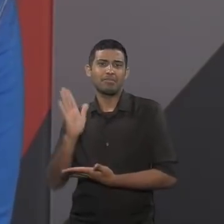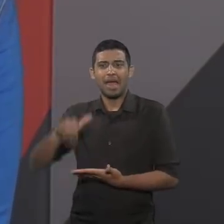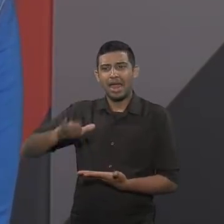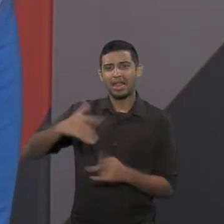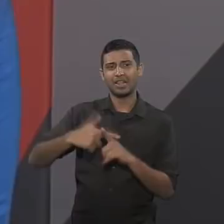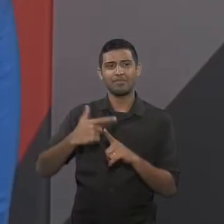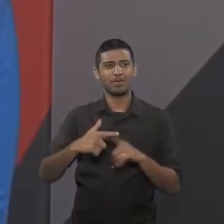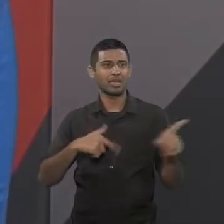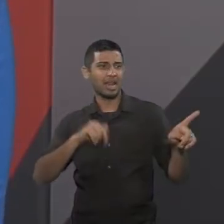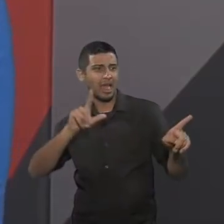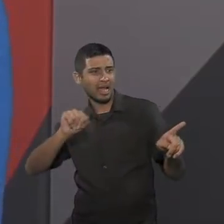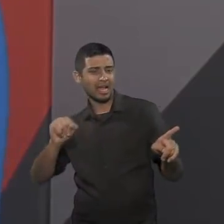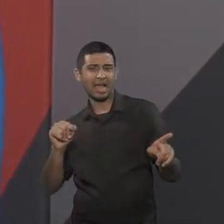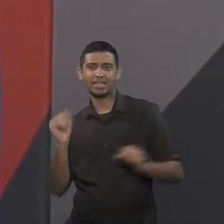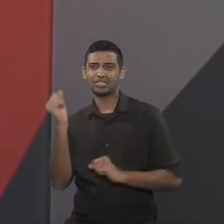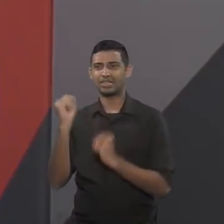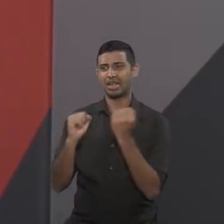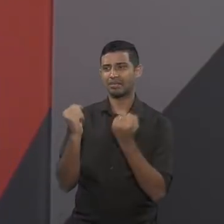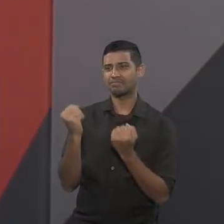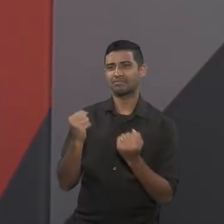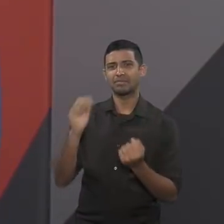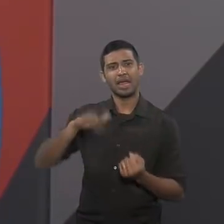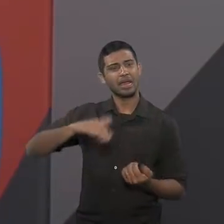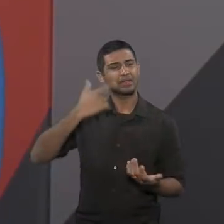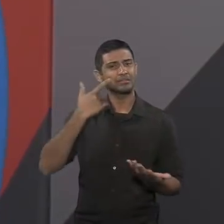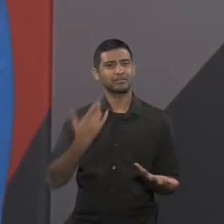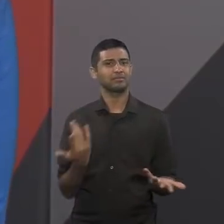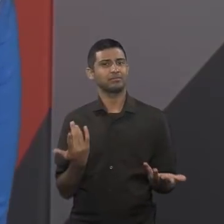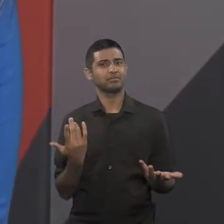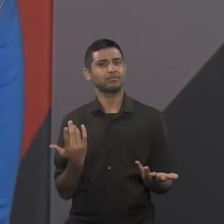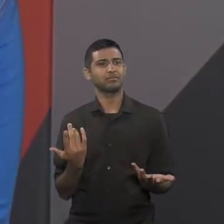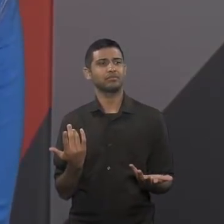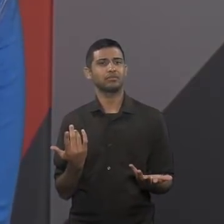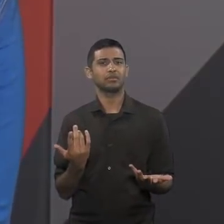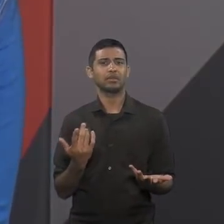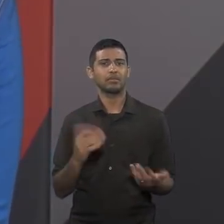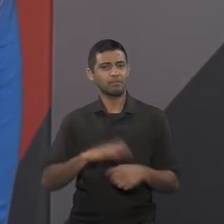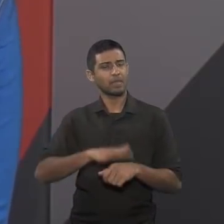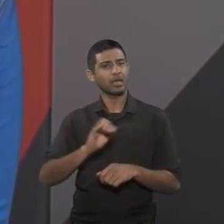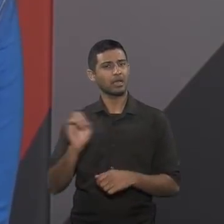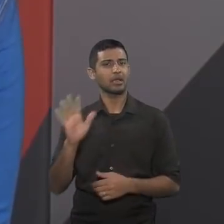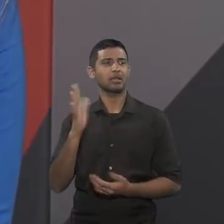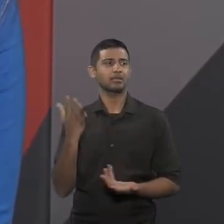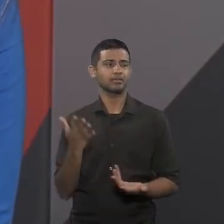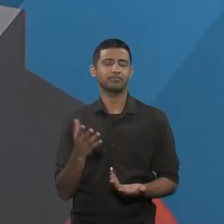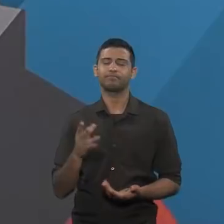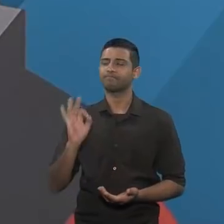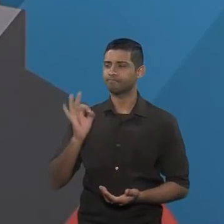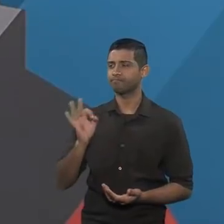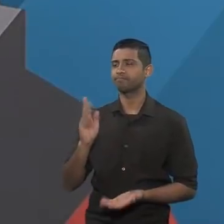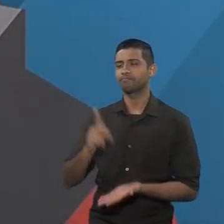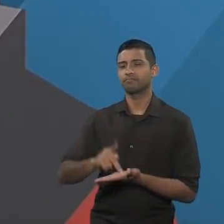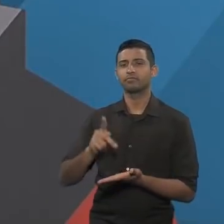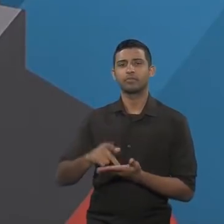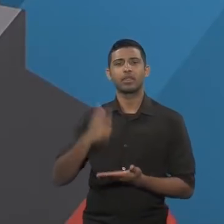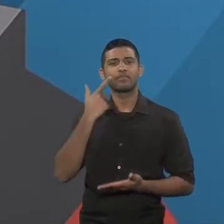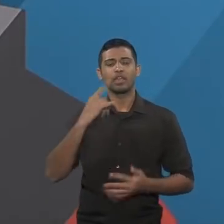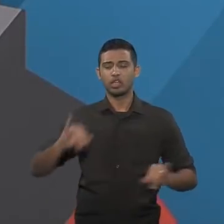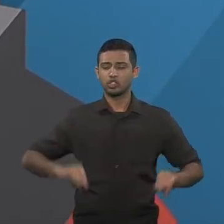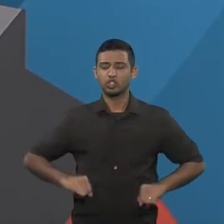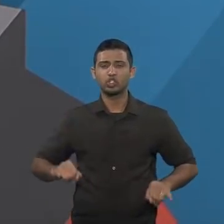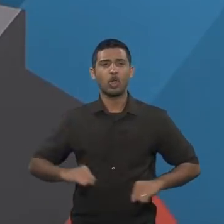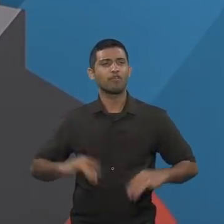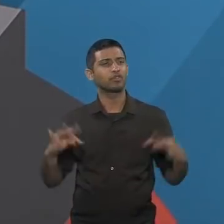cara para produzir, é num almoço que ele paga na rua, por exemplo, que aquele comércio está pagando uma tarifa mais cara, né? Exatamente. Sofre